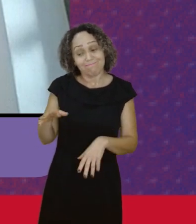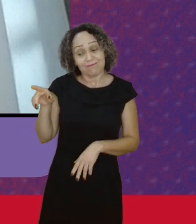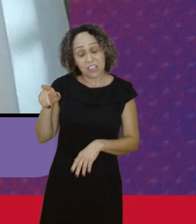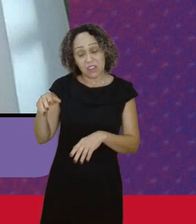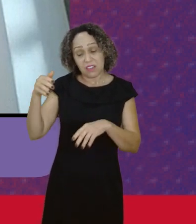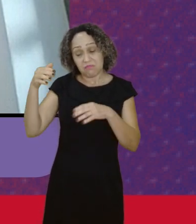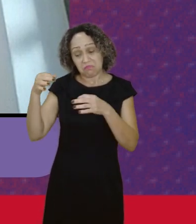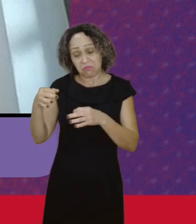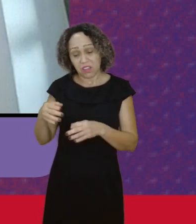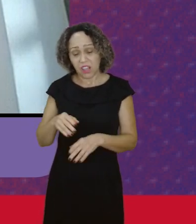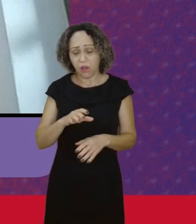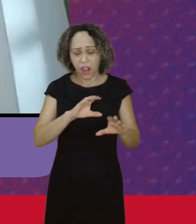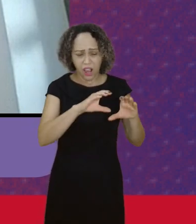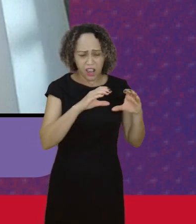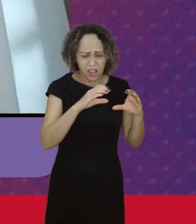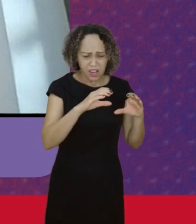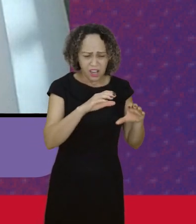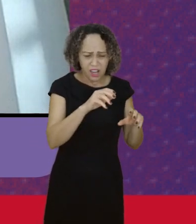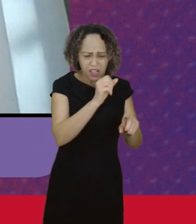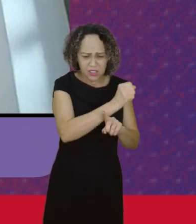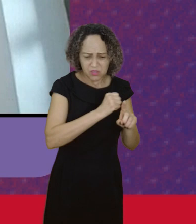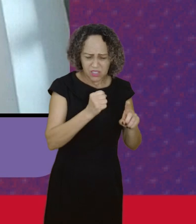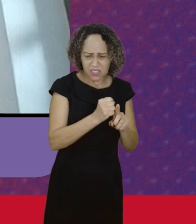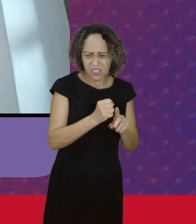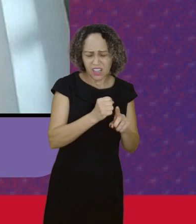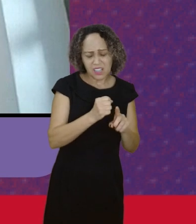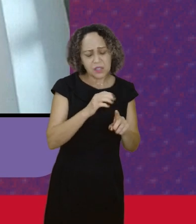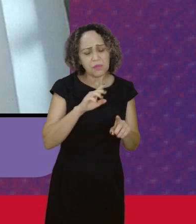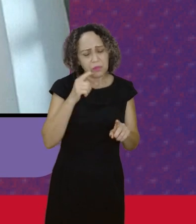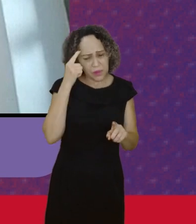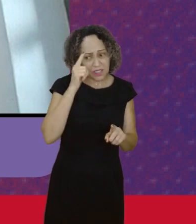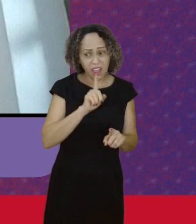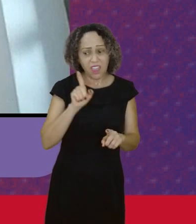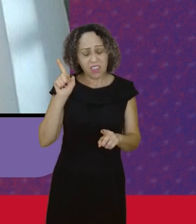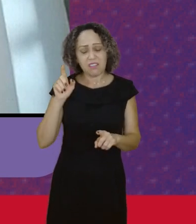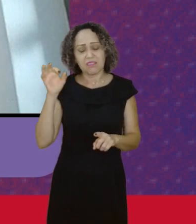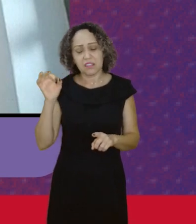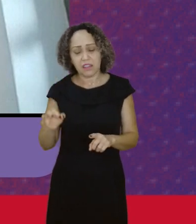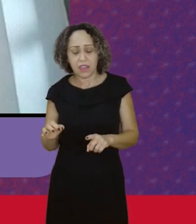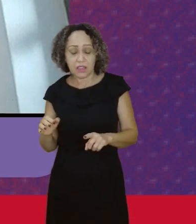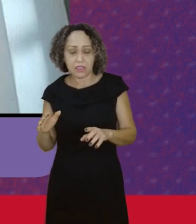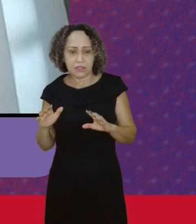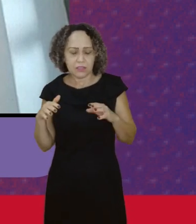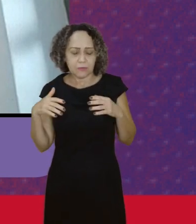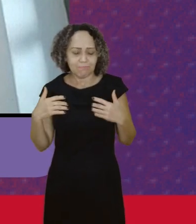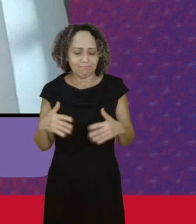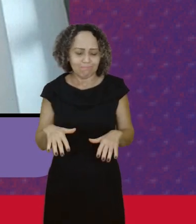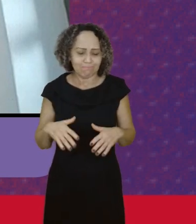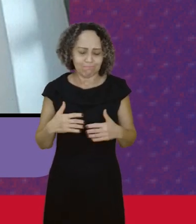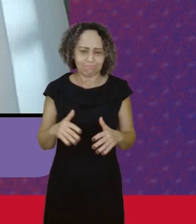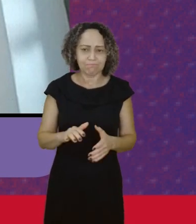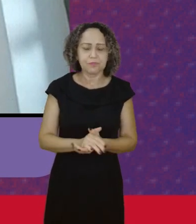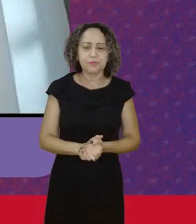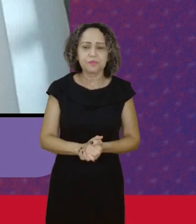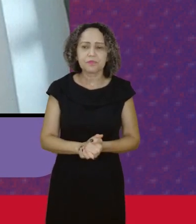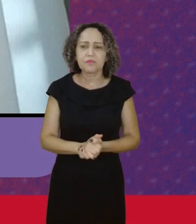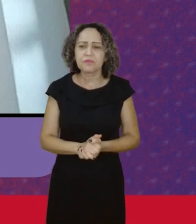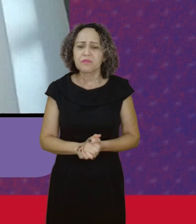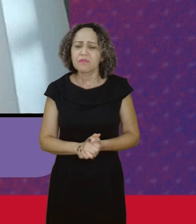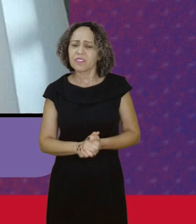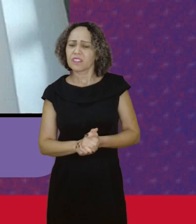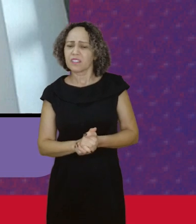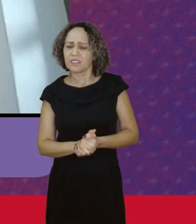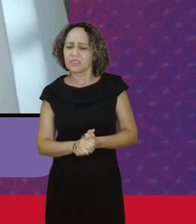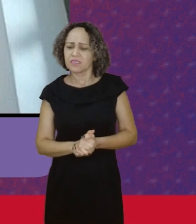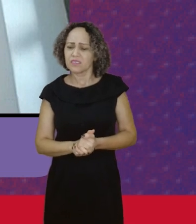Esse presidente ele ganhou uma eleição em cima da criminalização que ele fez